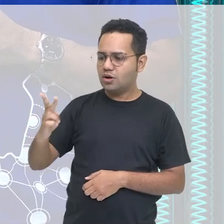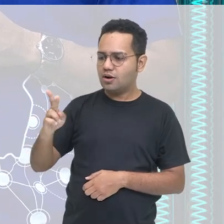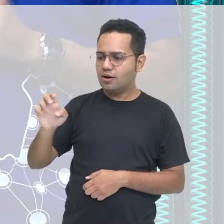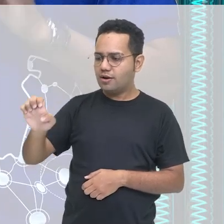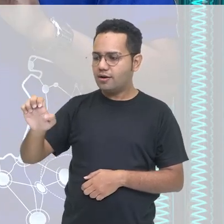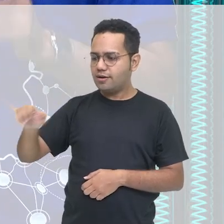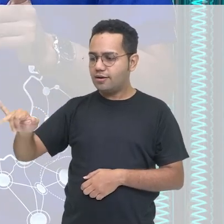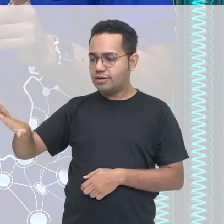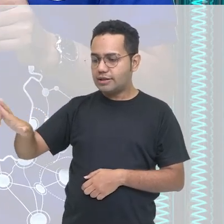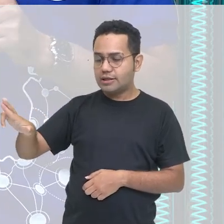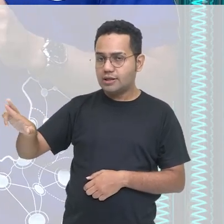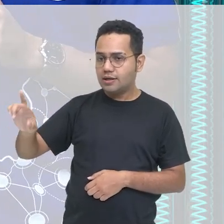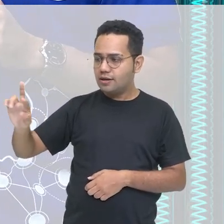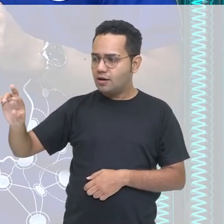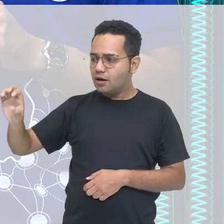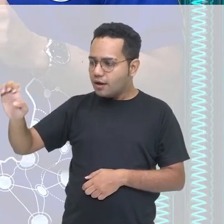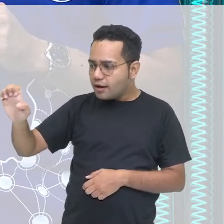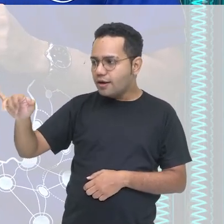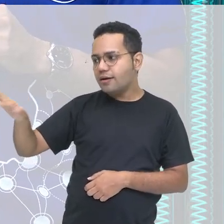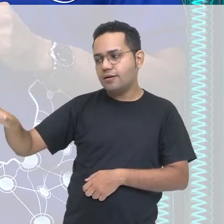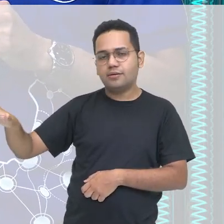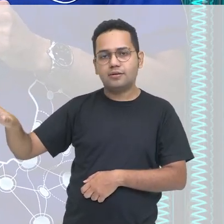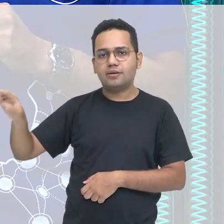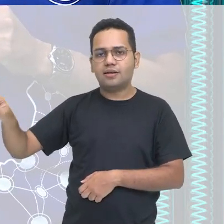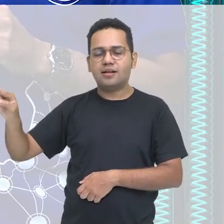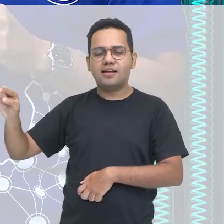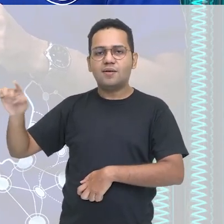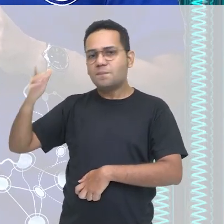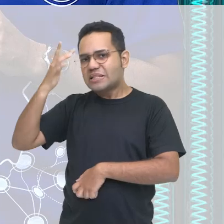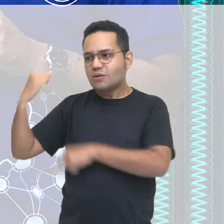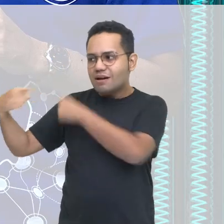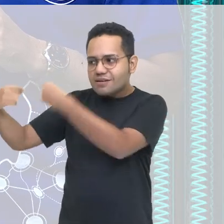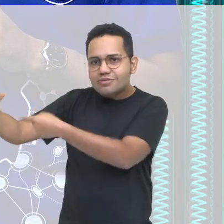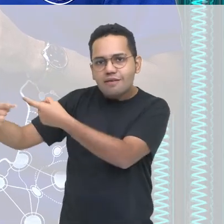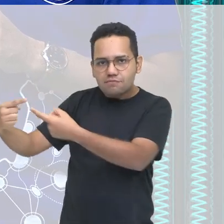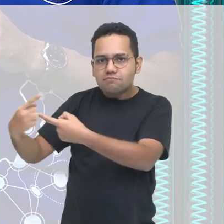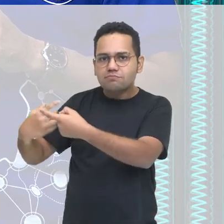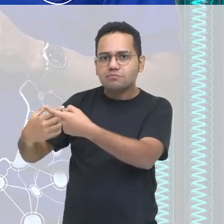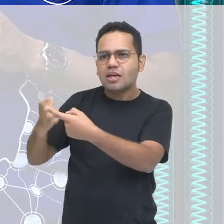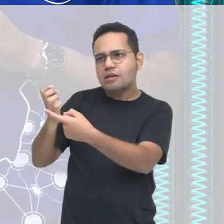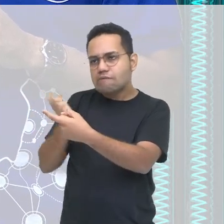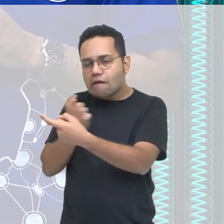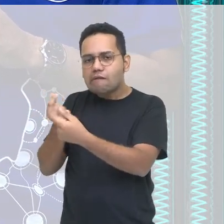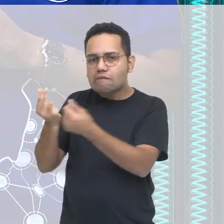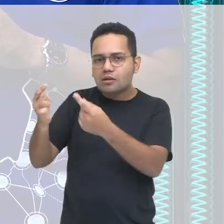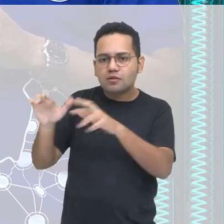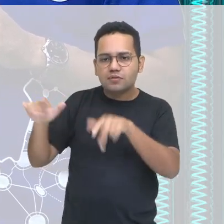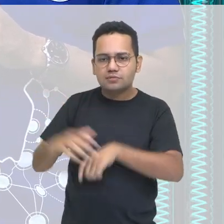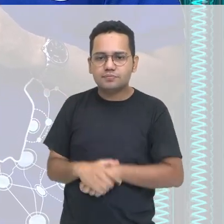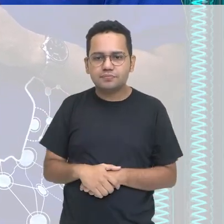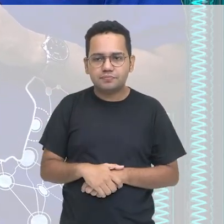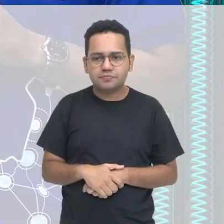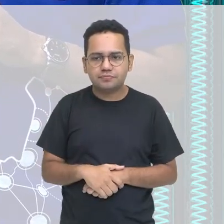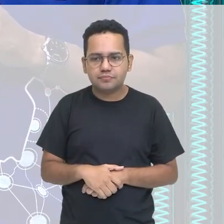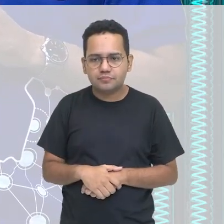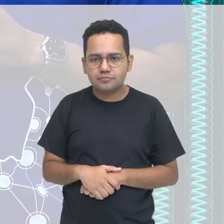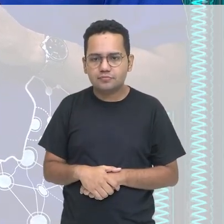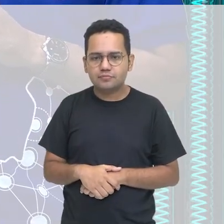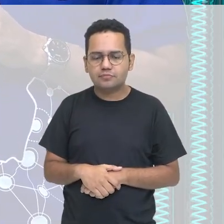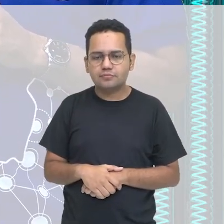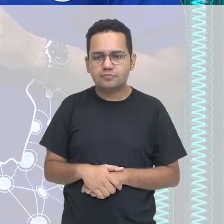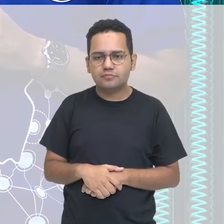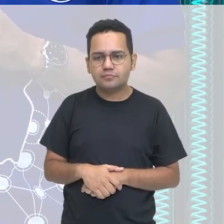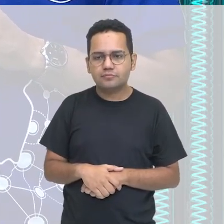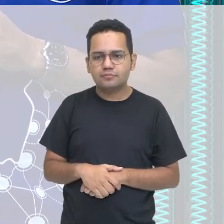Herança, herdeiro. Também não é pronunciado. Heir, honor, our, honesty. Honestidade,